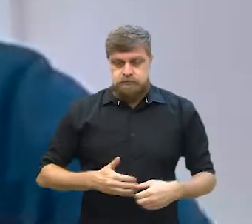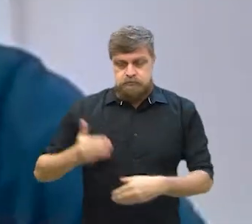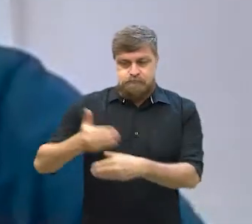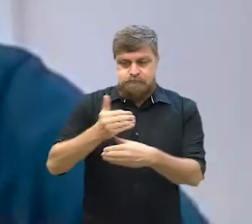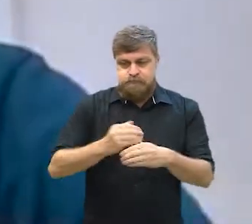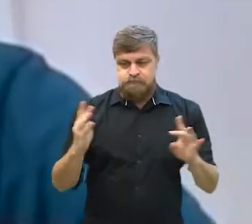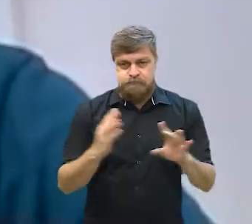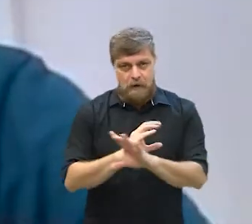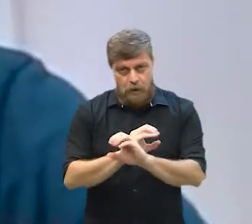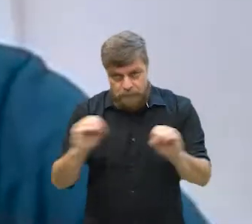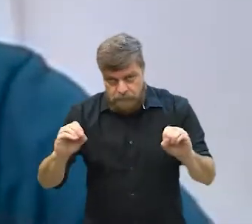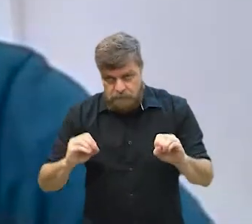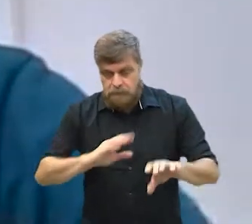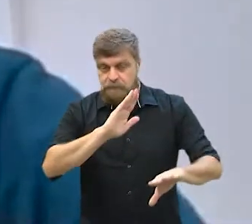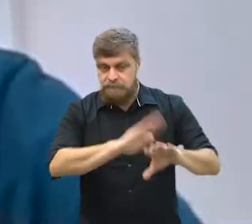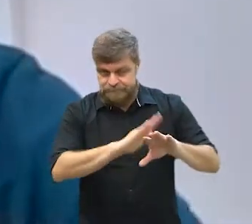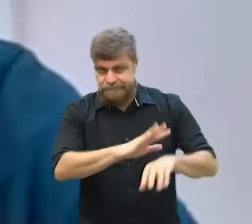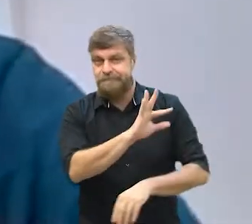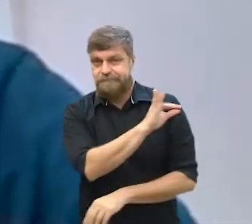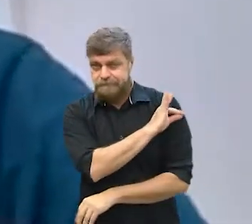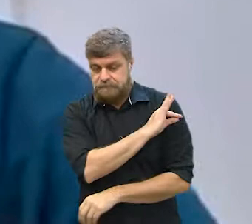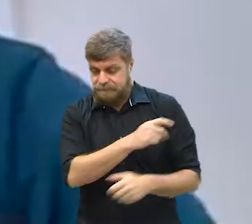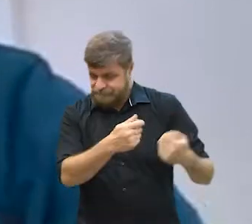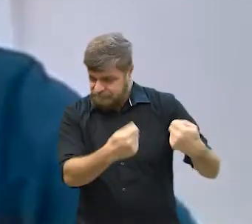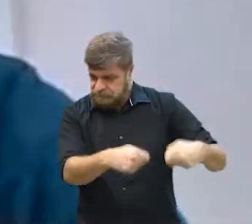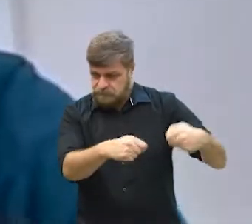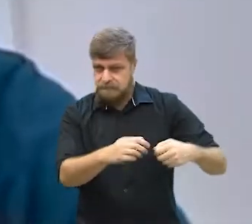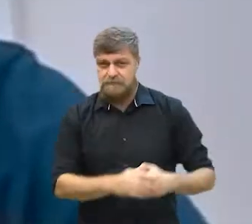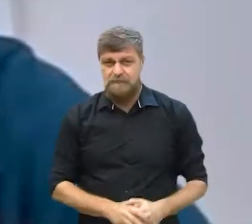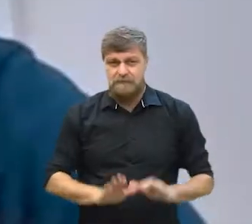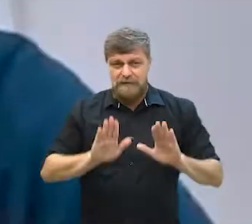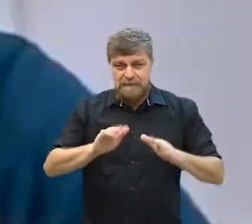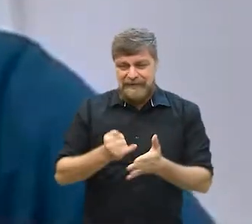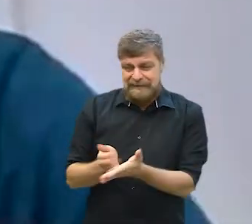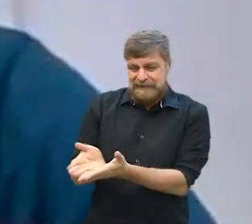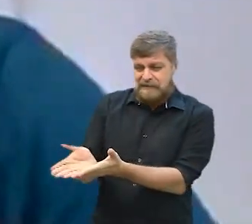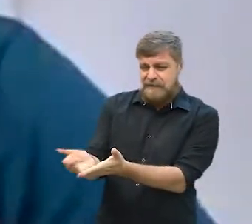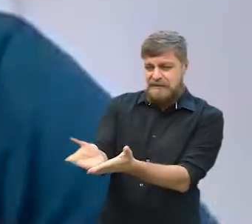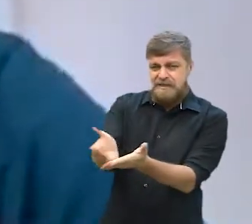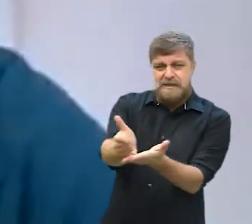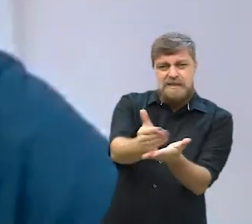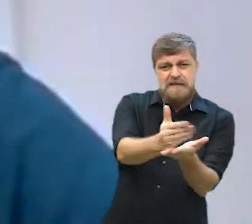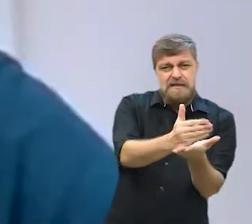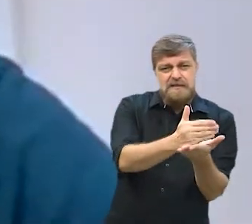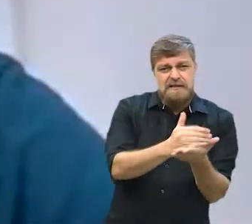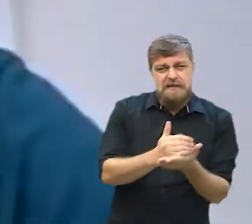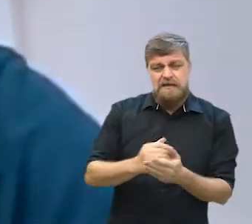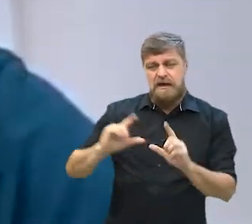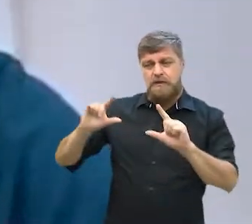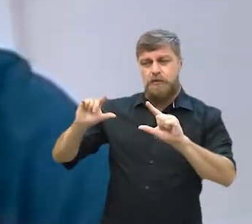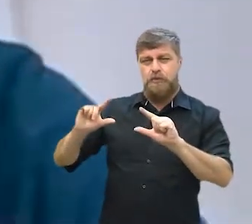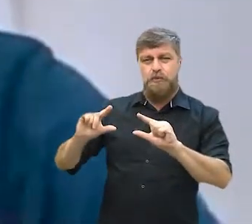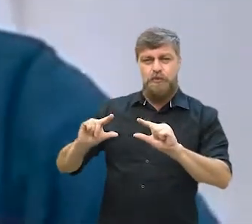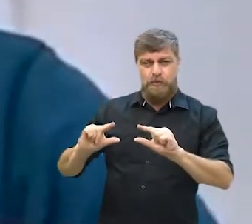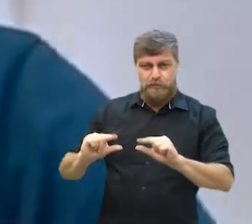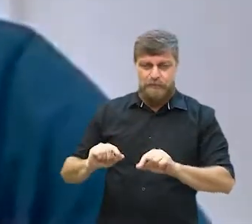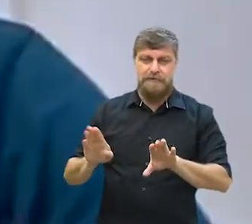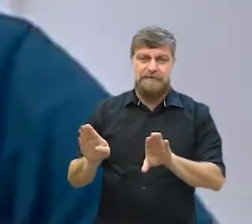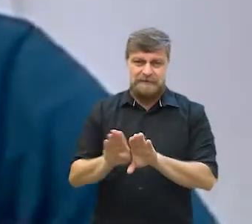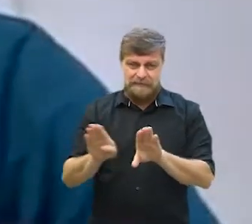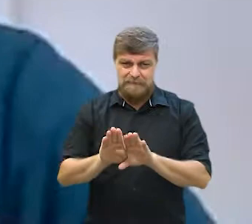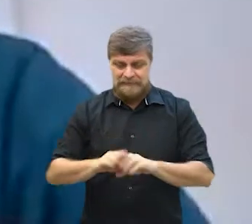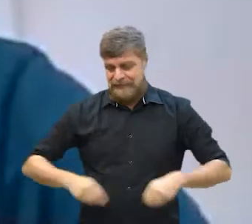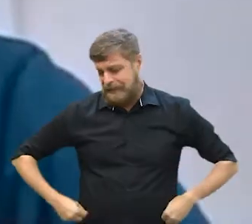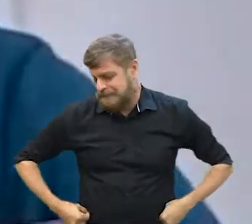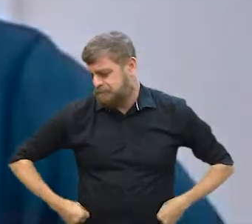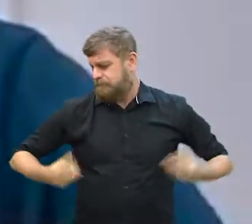sentido do poder público, sem dúvida nenhuma. Mas com isso a arrecadação do município também diminui,